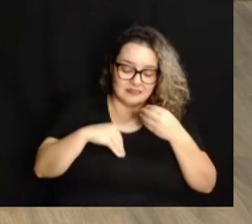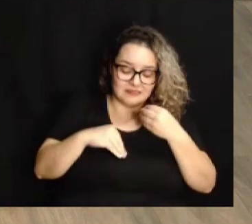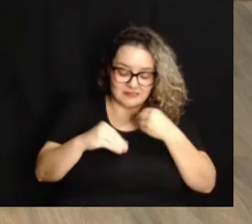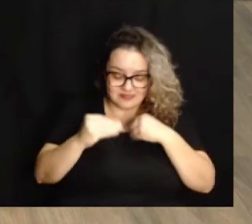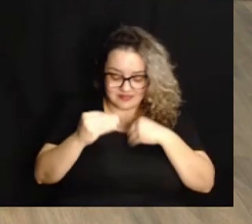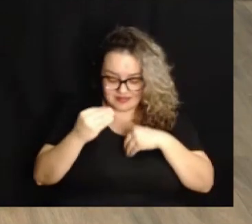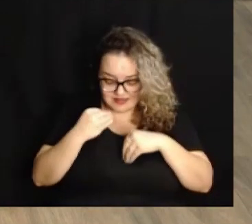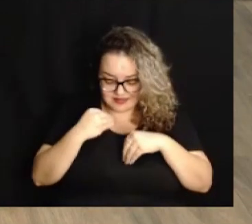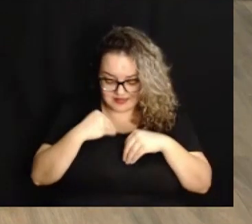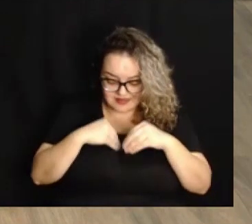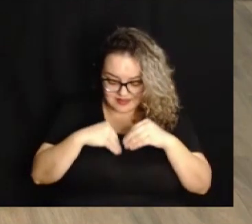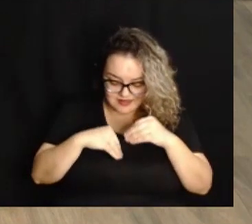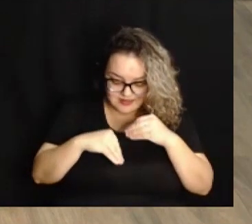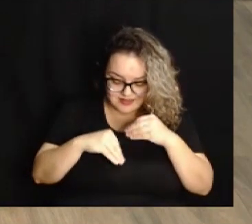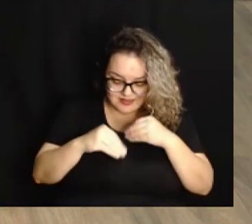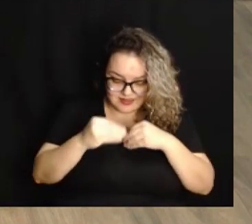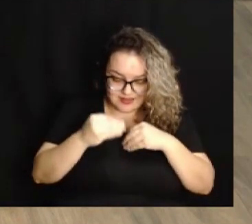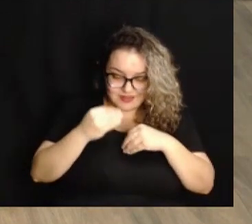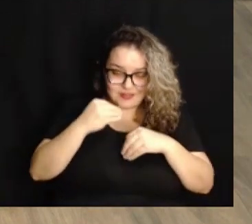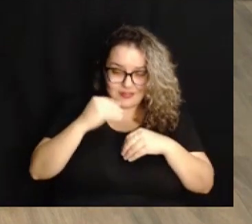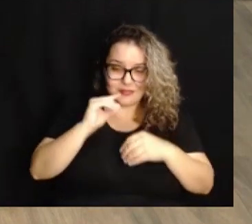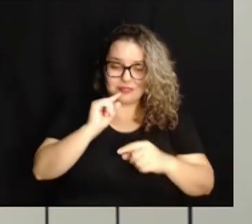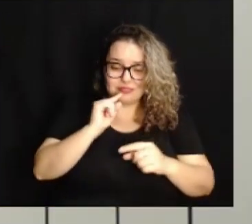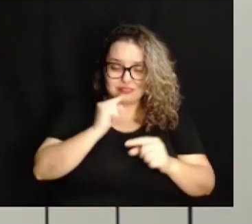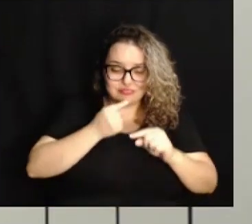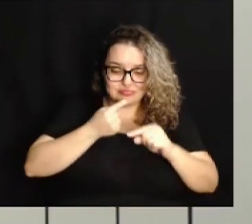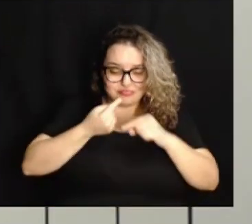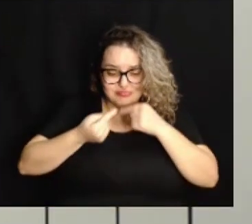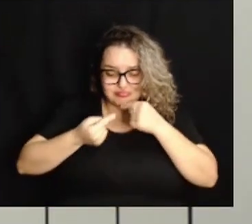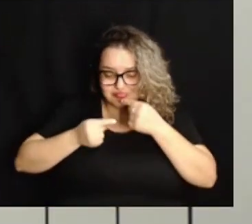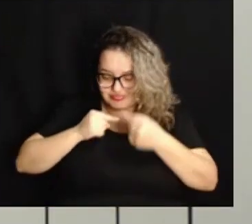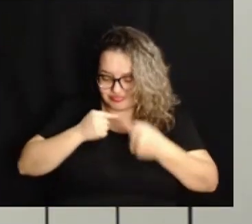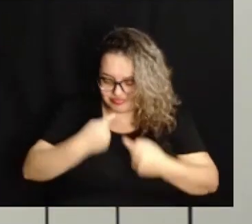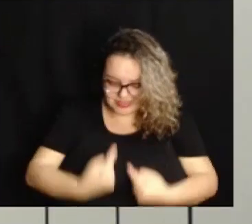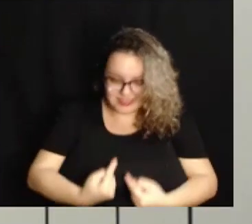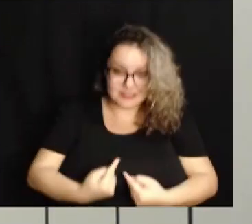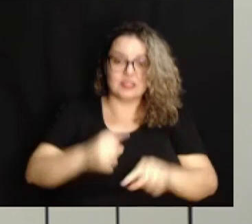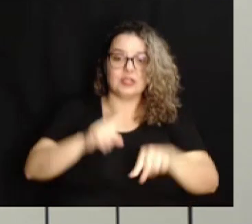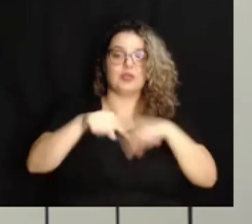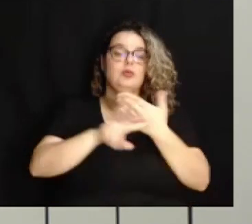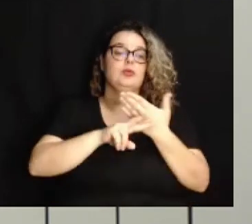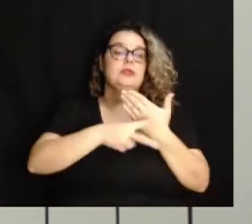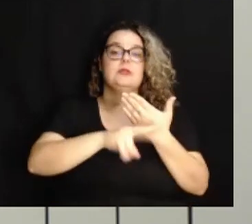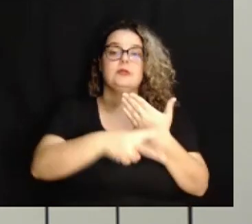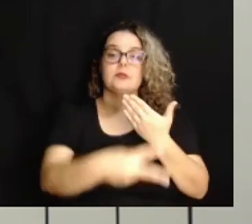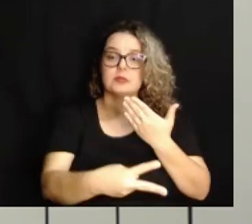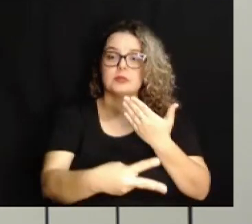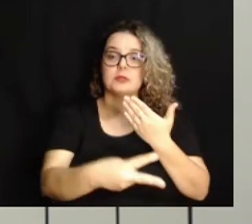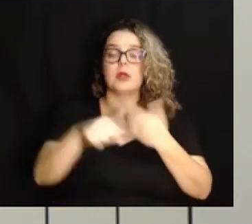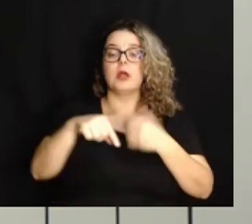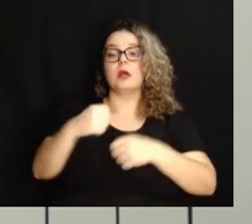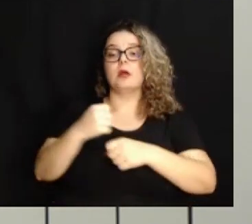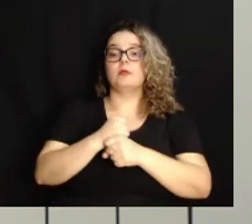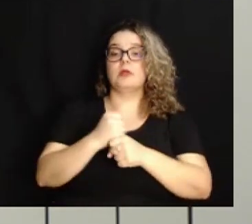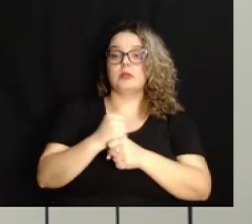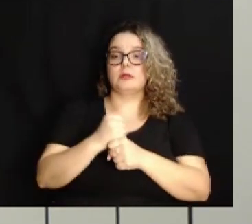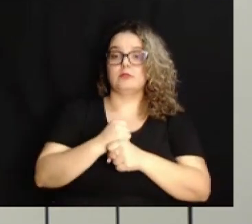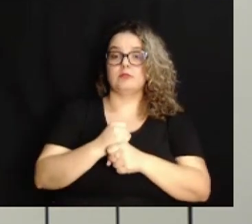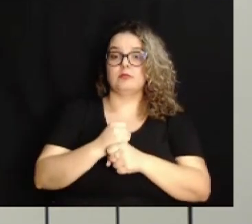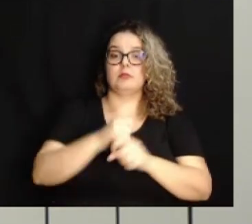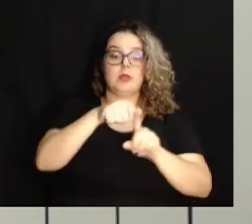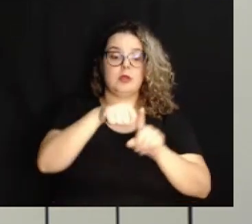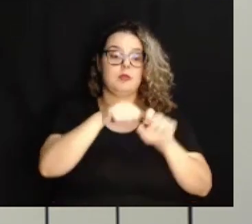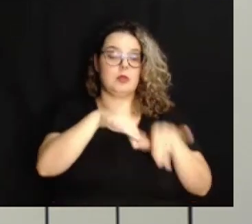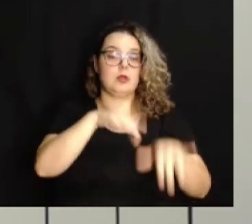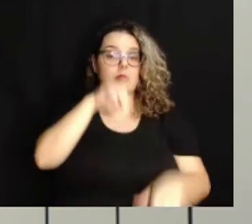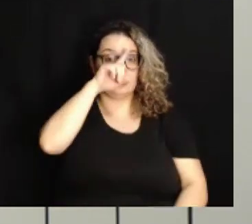a depressão que vai gerando outras consequências, Para esse ano, a campanha Setembro Amarelo